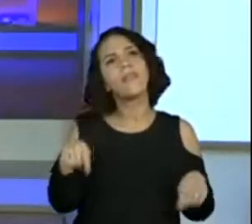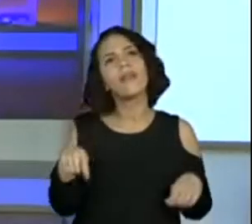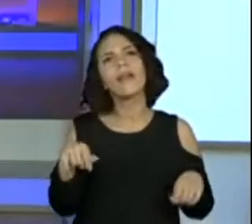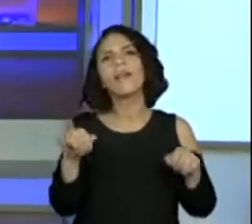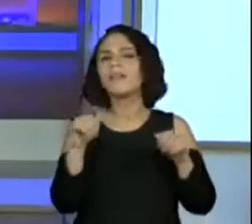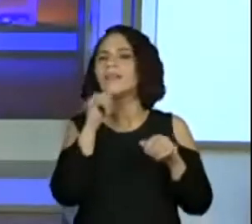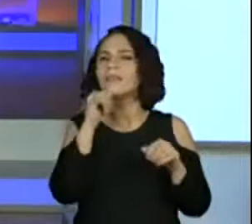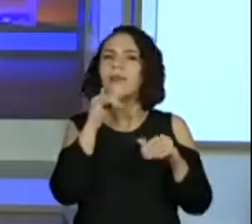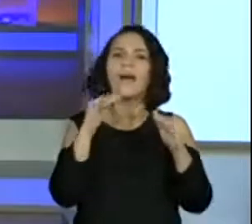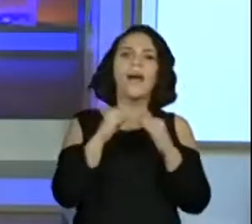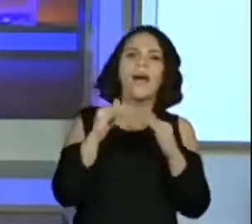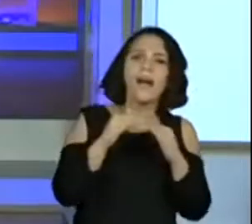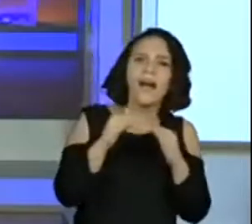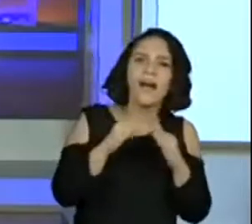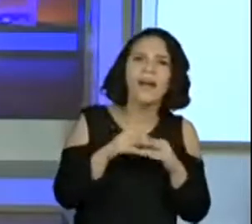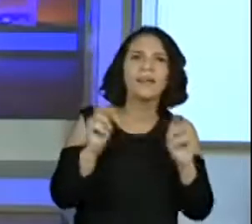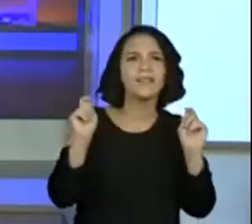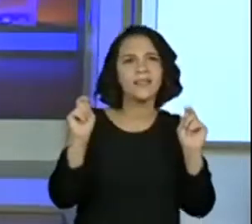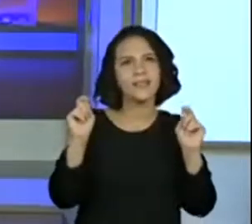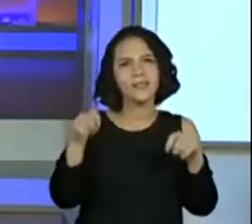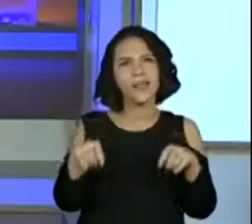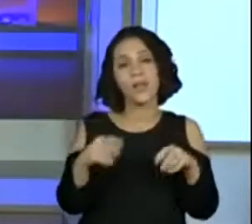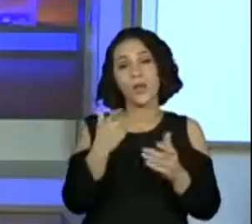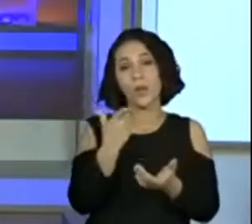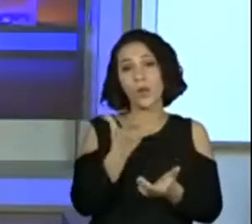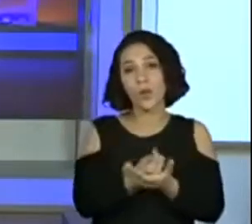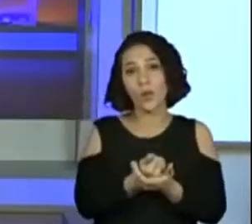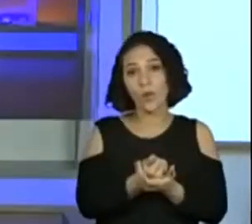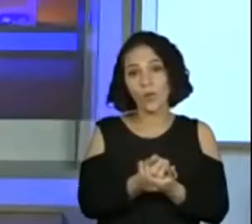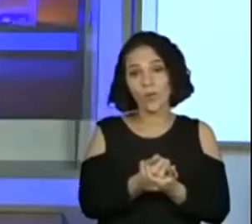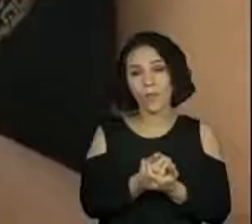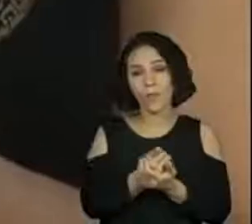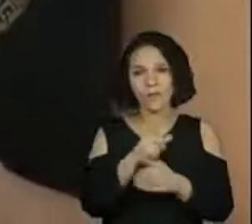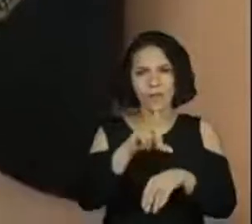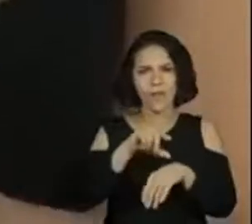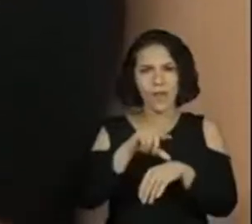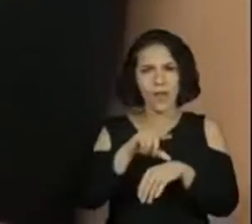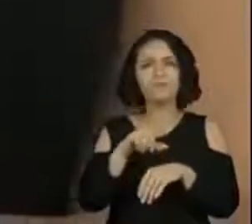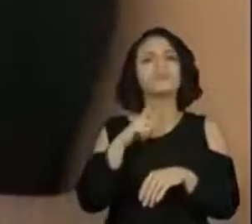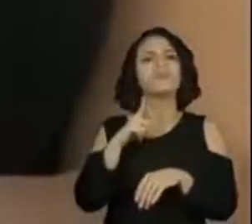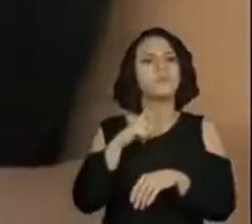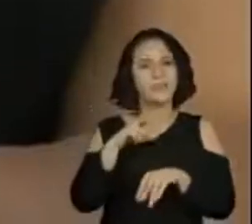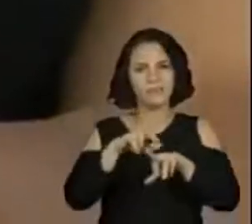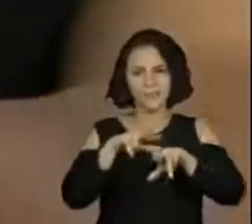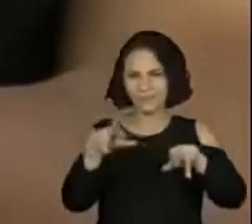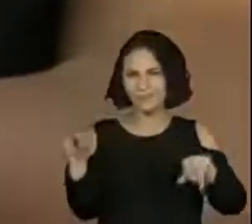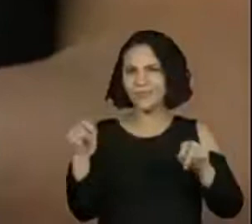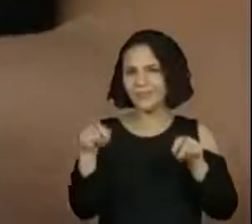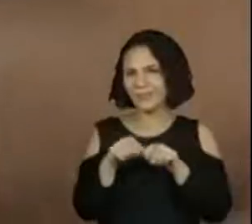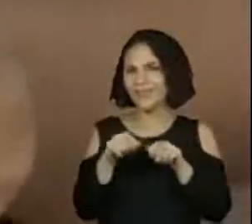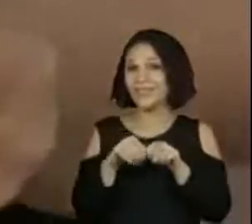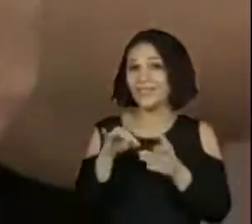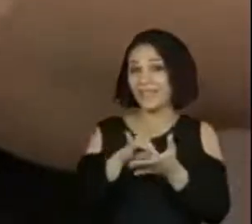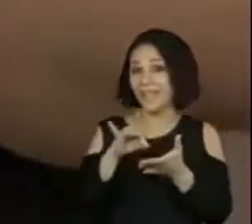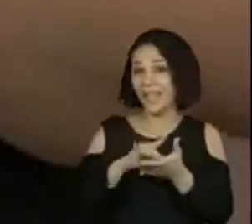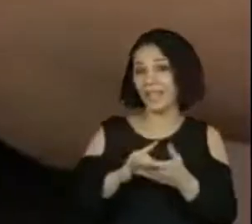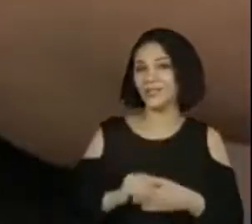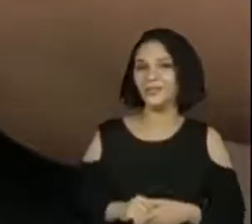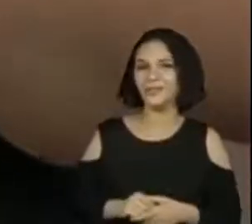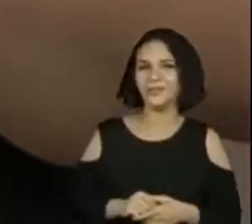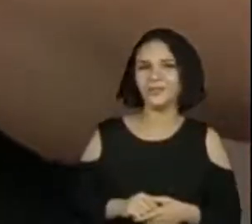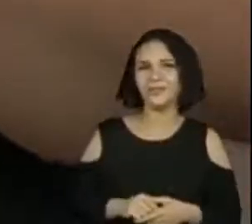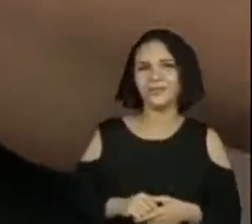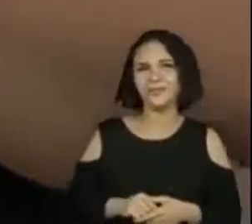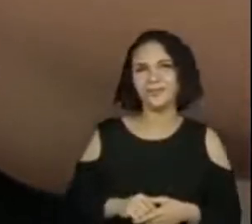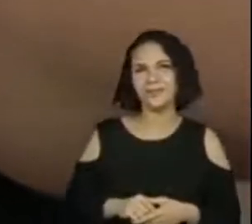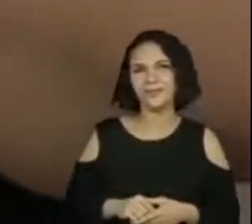tiverem acesso a comprar uma máquina de relógio, que é bem baratinho assim, dá para fazer um relógio de verdade que funciona,